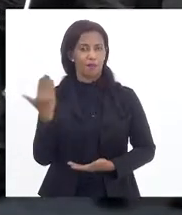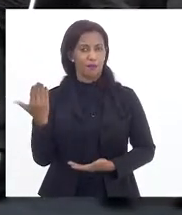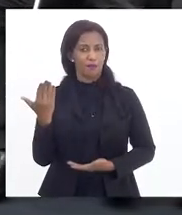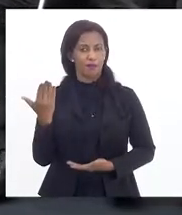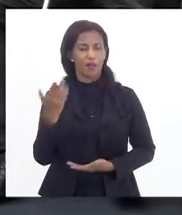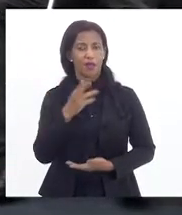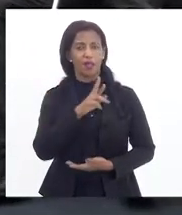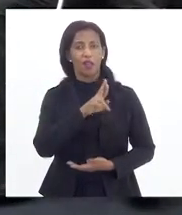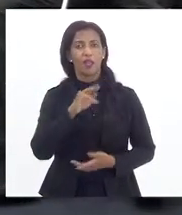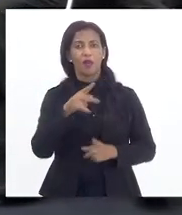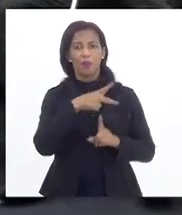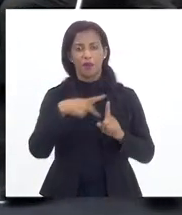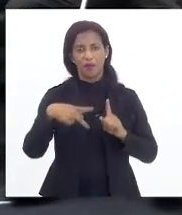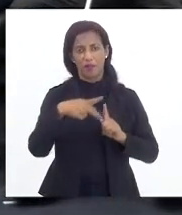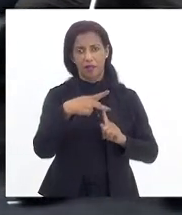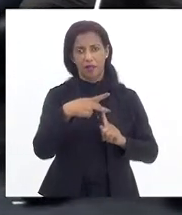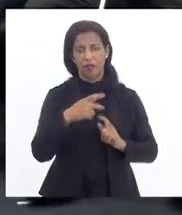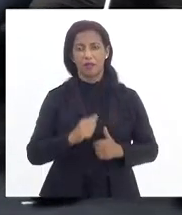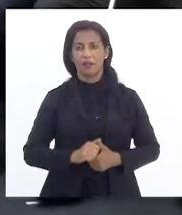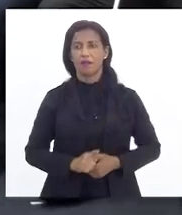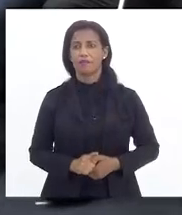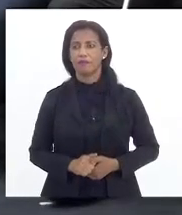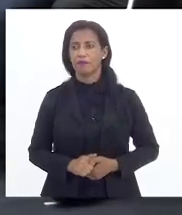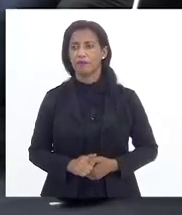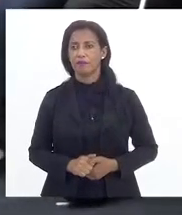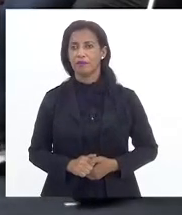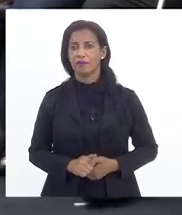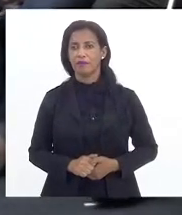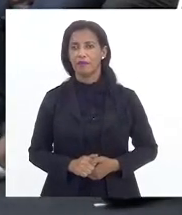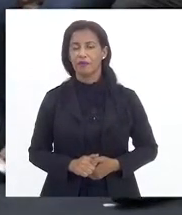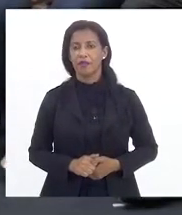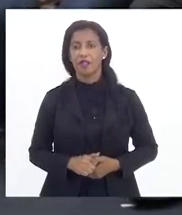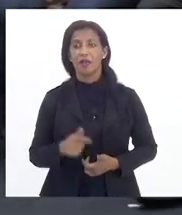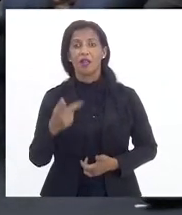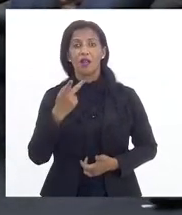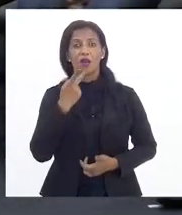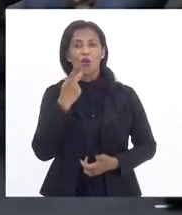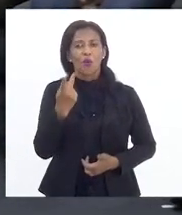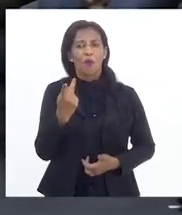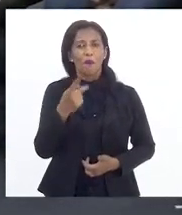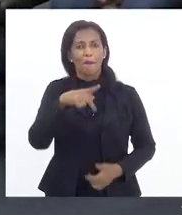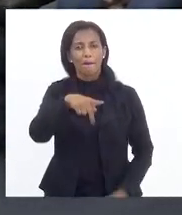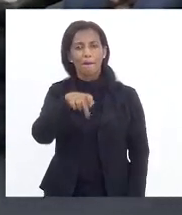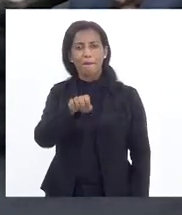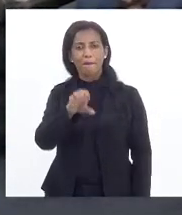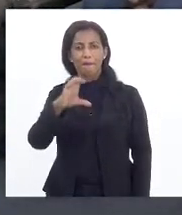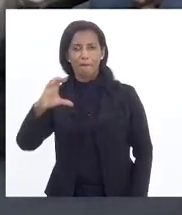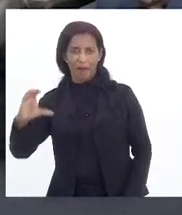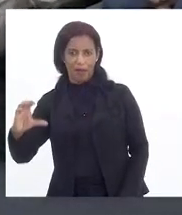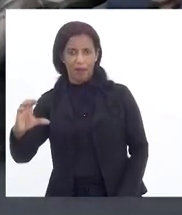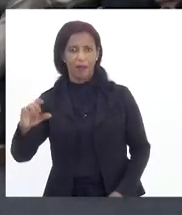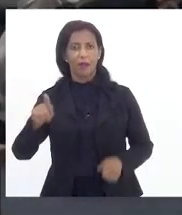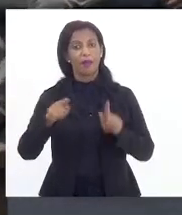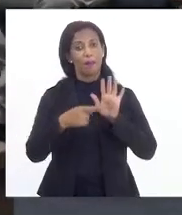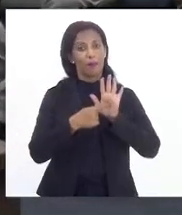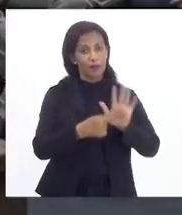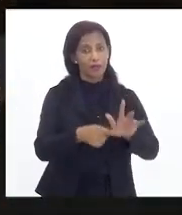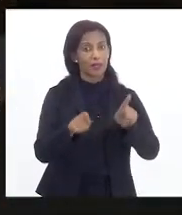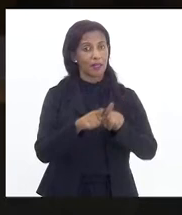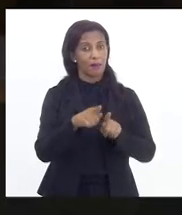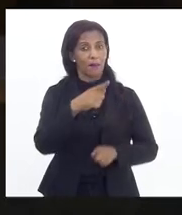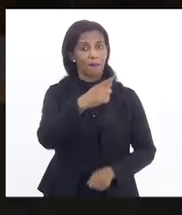Preside o rio previdência Soares apresentaram uma peque e o a ser